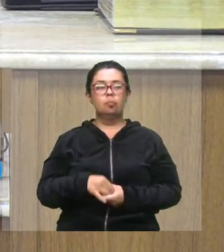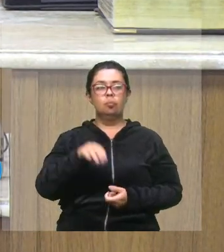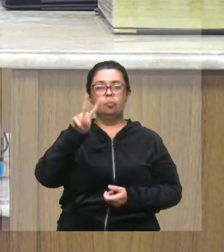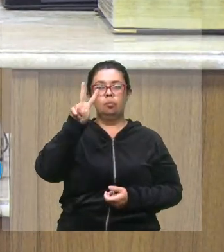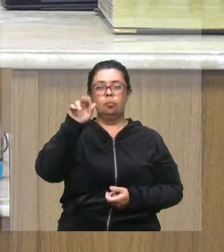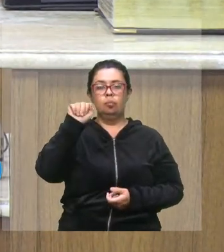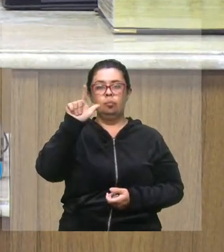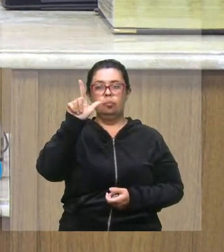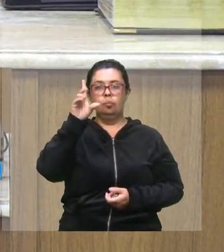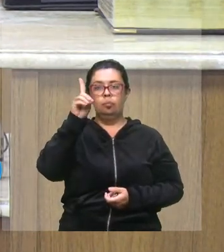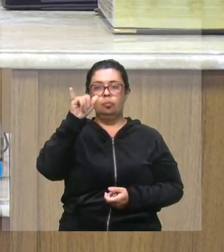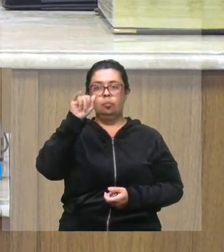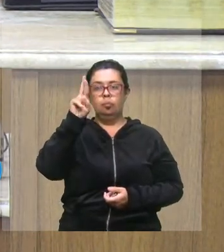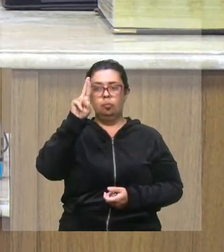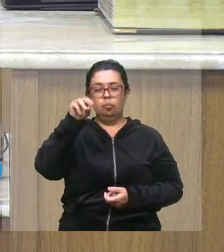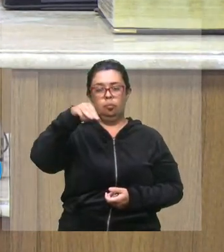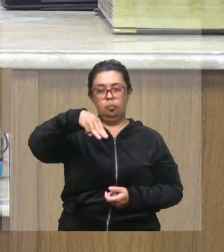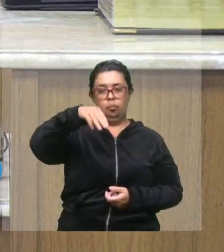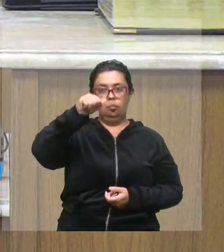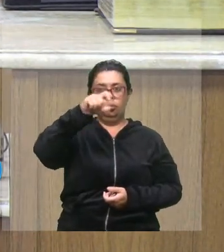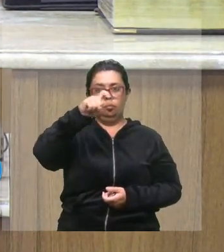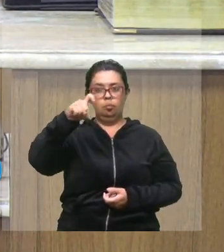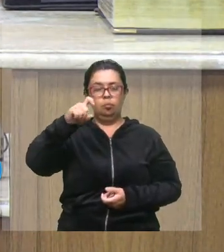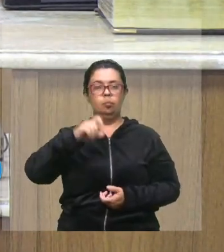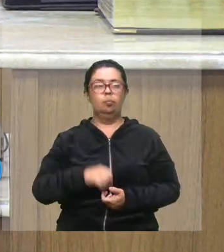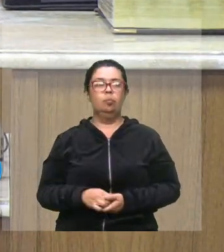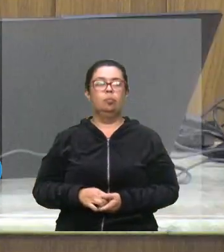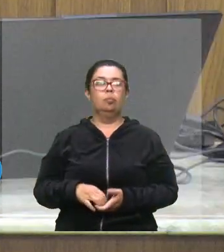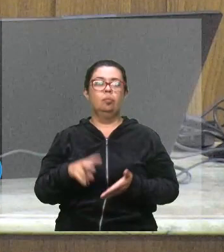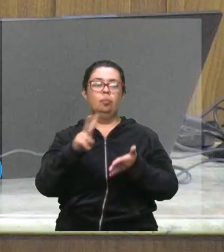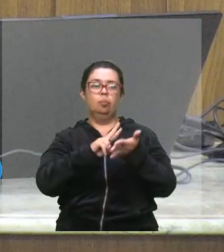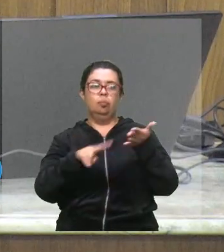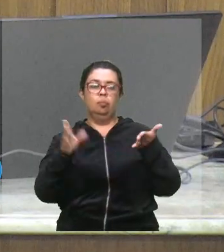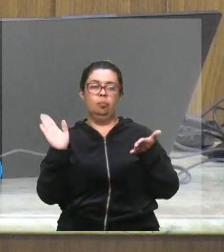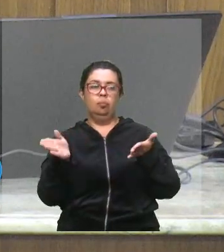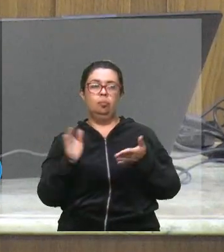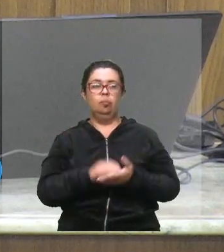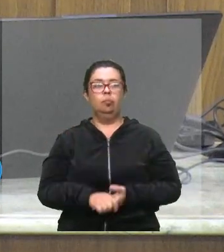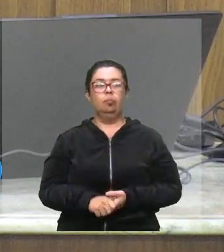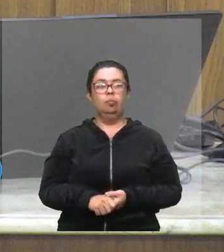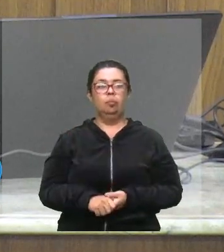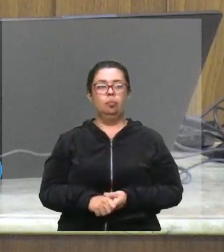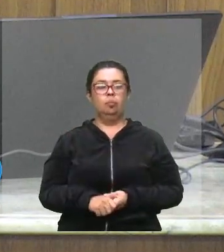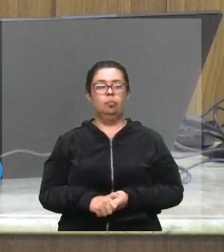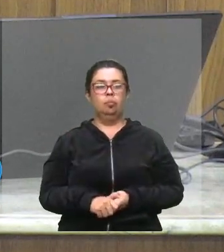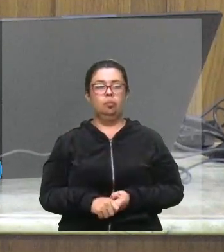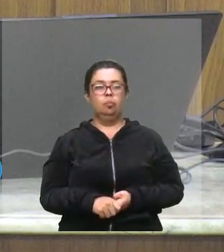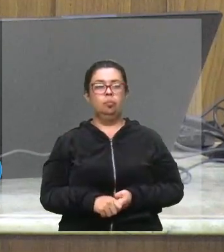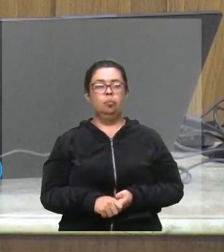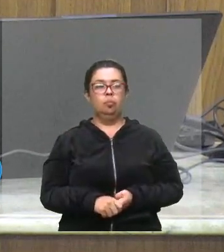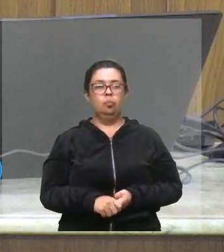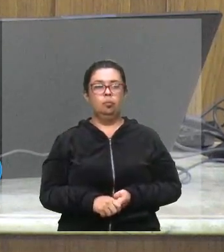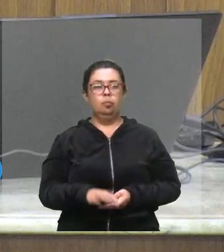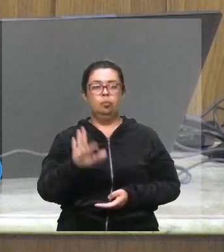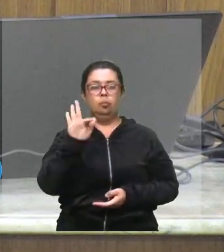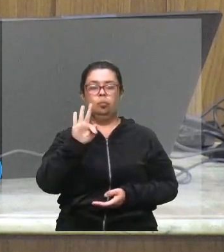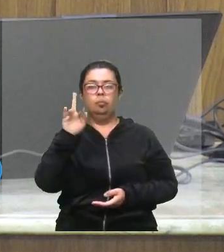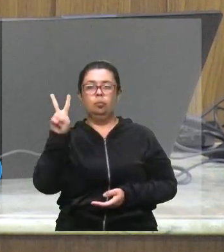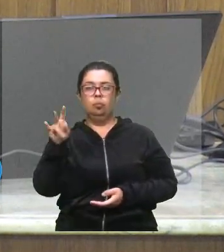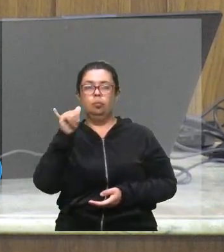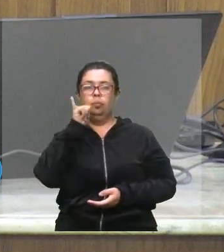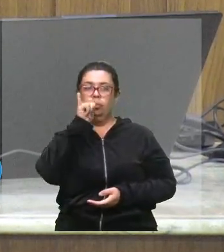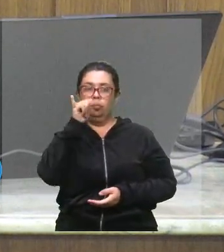Max. Lido, senhor presidente. Pela ordem, presidente. Pela ordem, vereador Fernando Vieira. Registro presença,